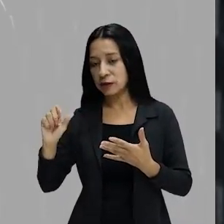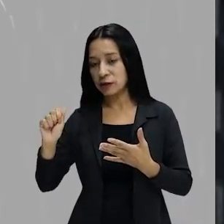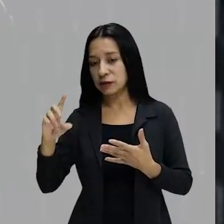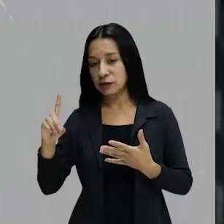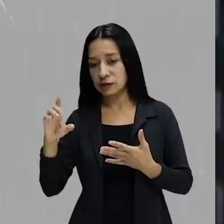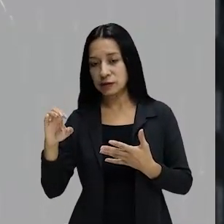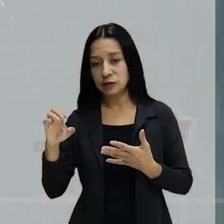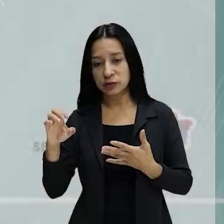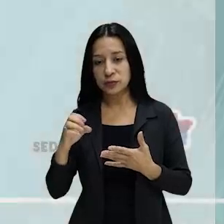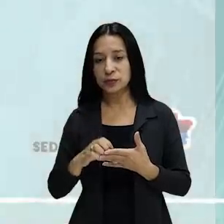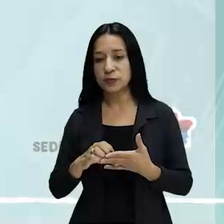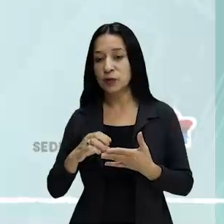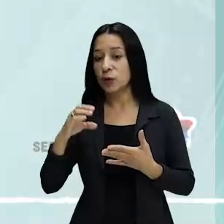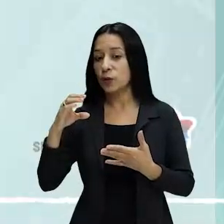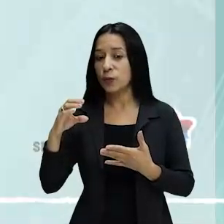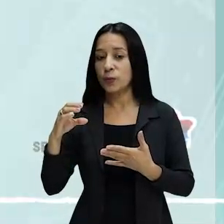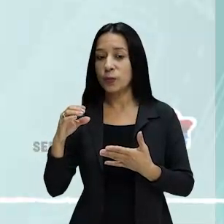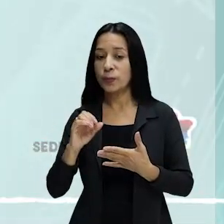Se.